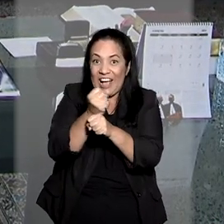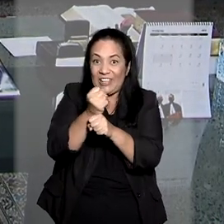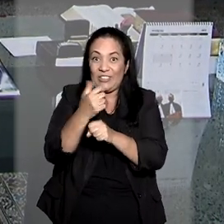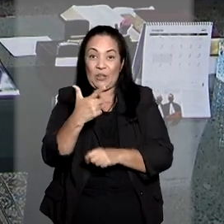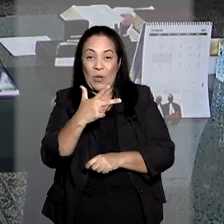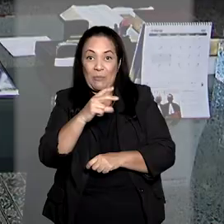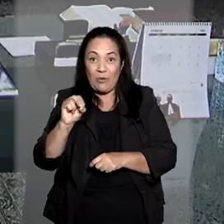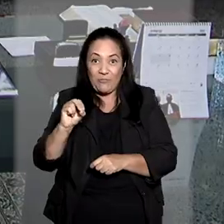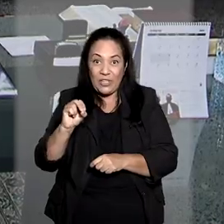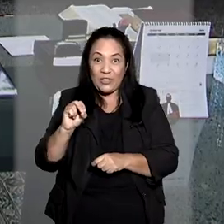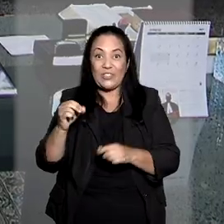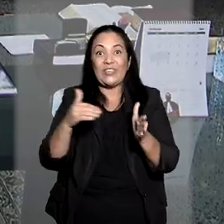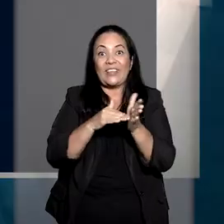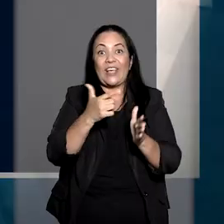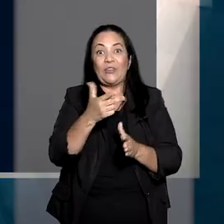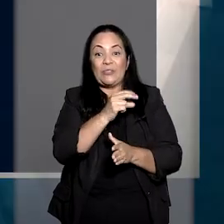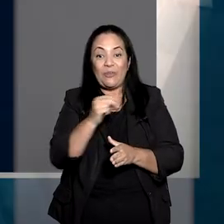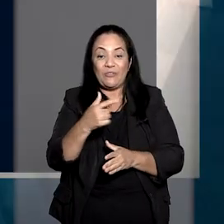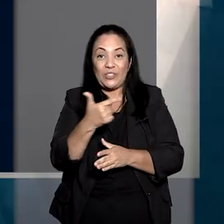2020/2022